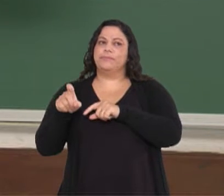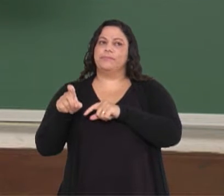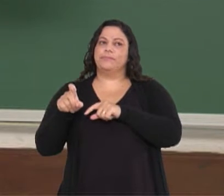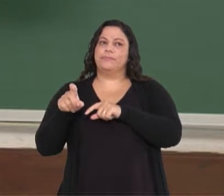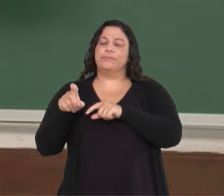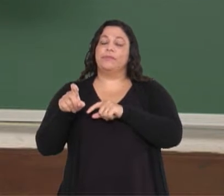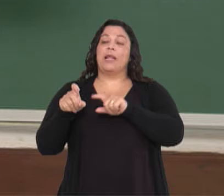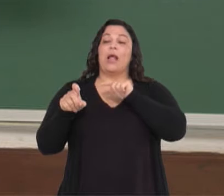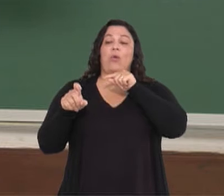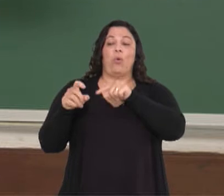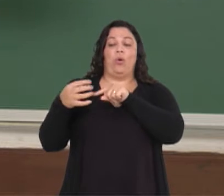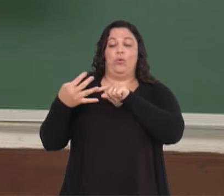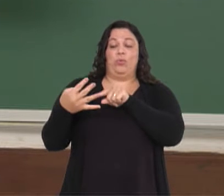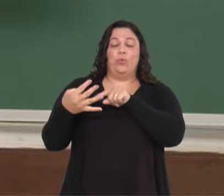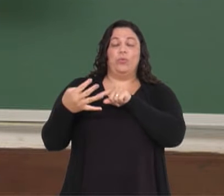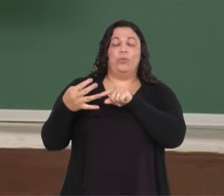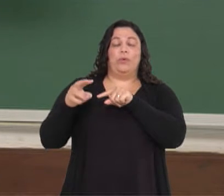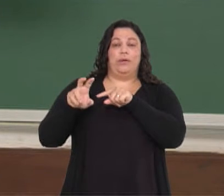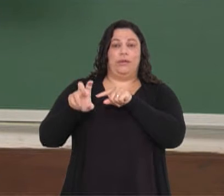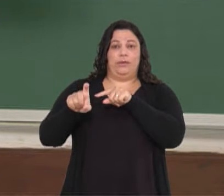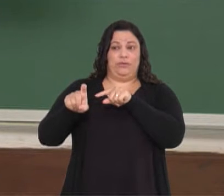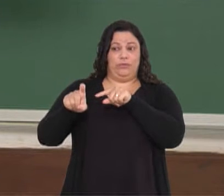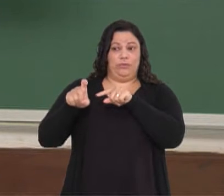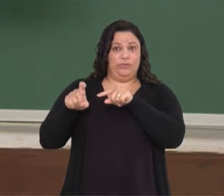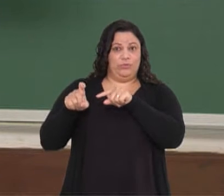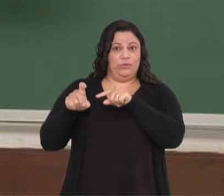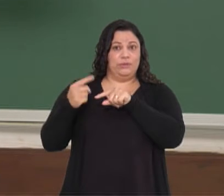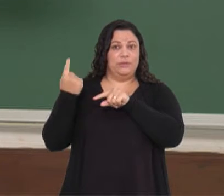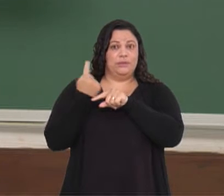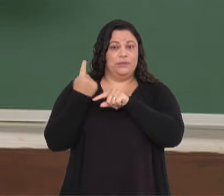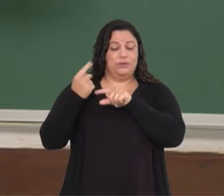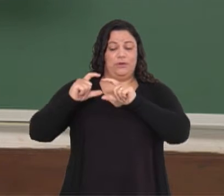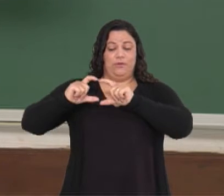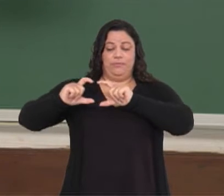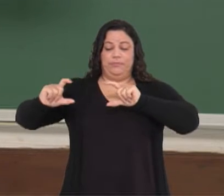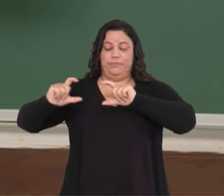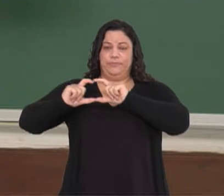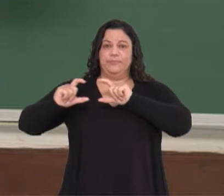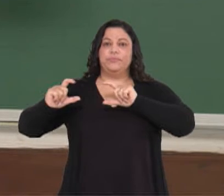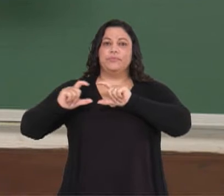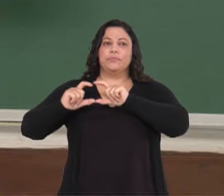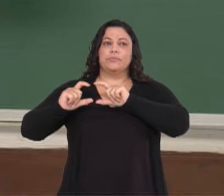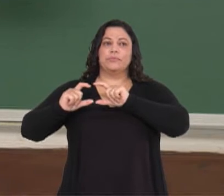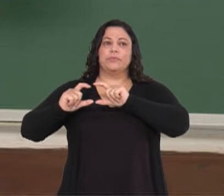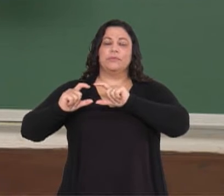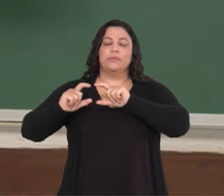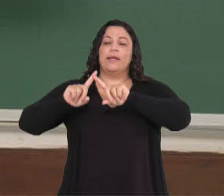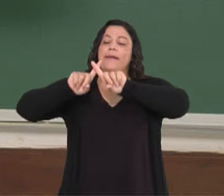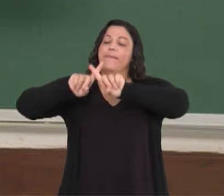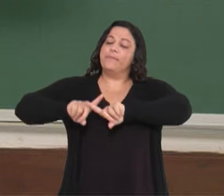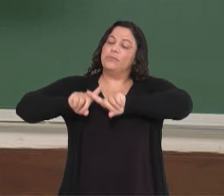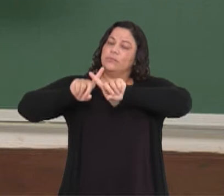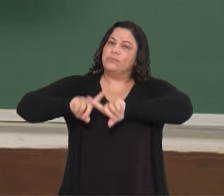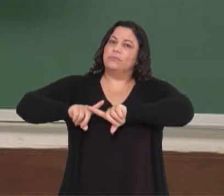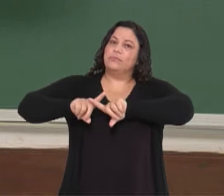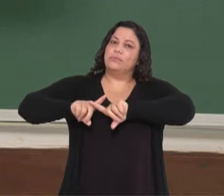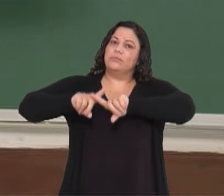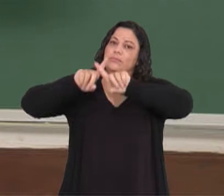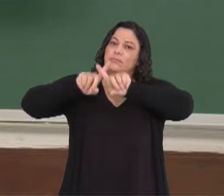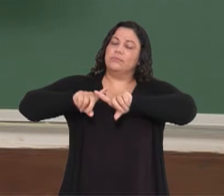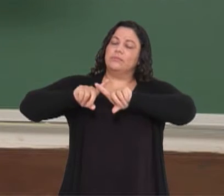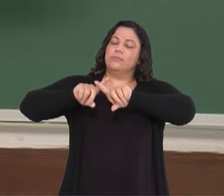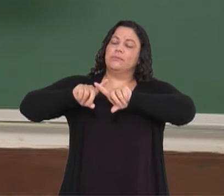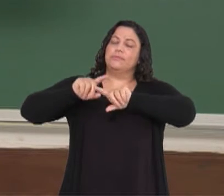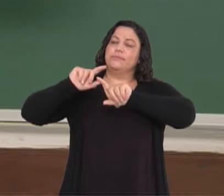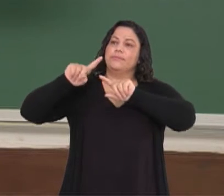esse meu amigo 4x, que já é o primeiro termo do quociente, e vou multiplicar por aquilo que está na